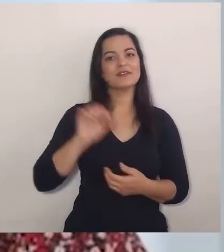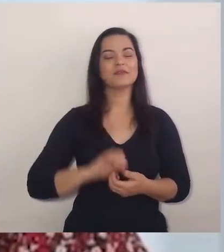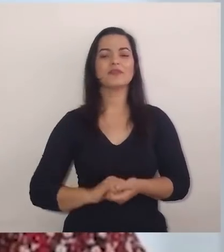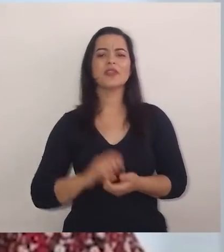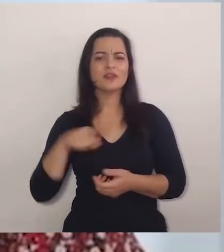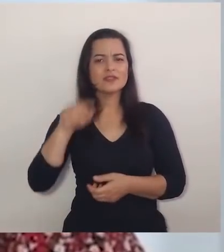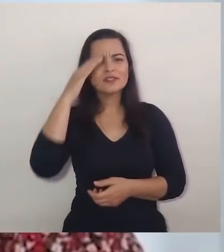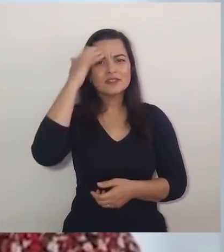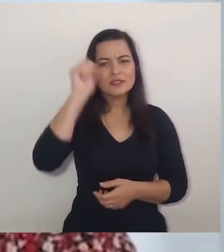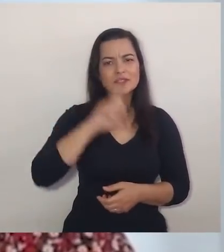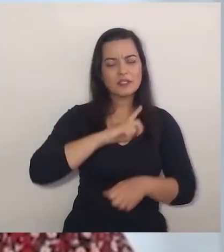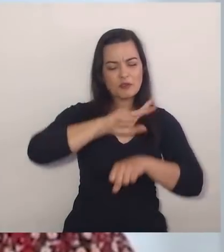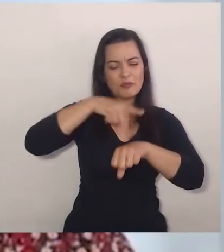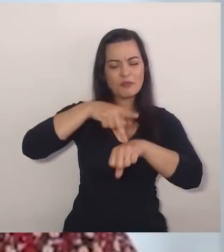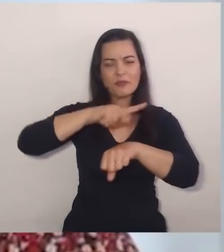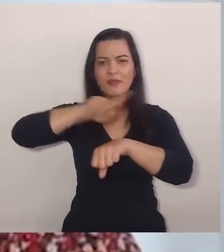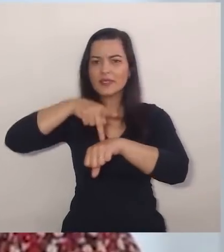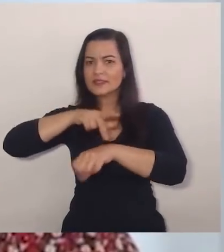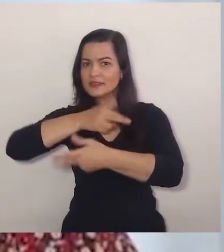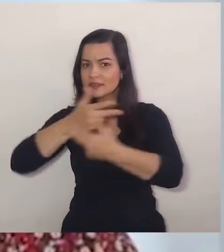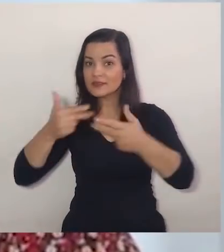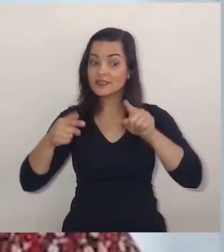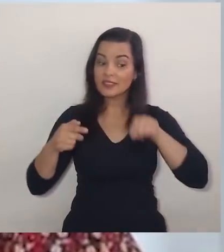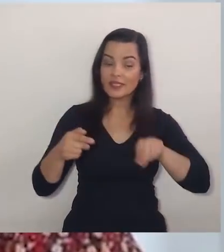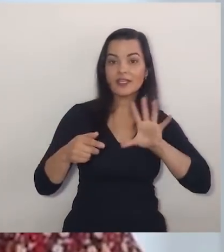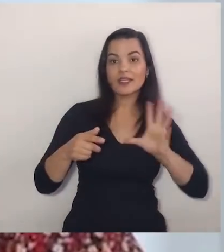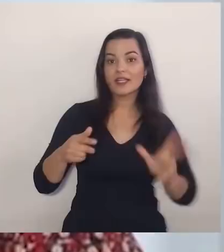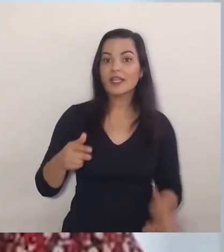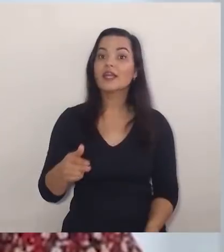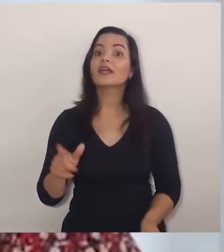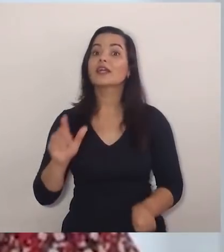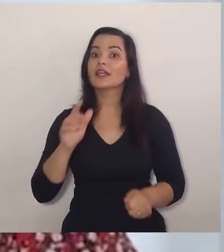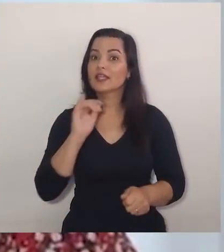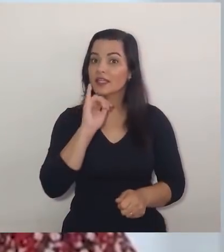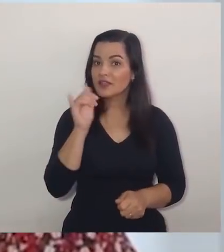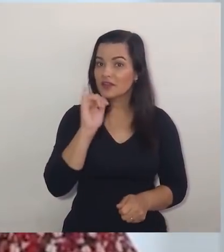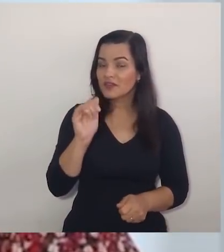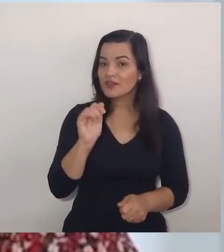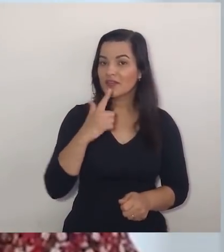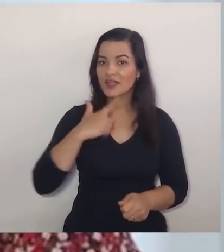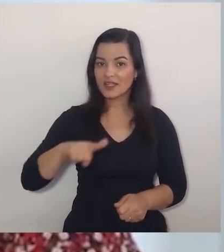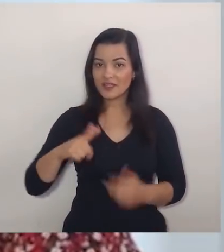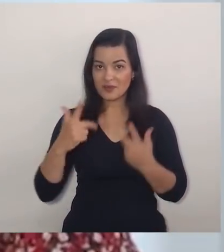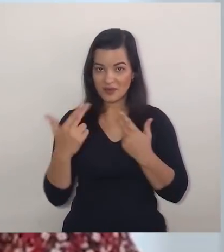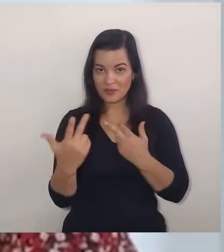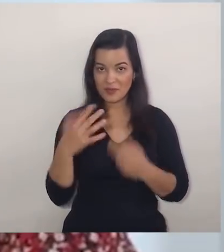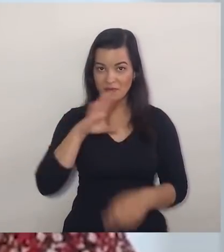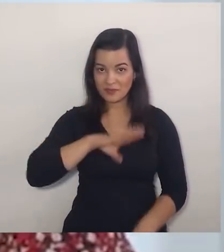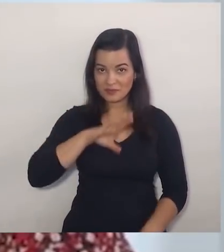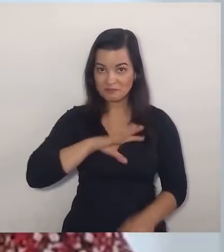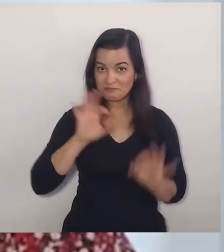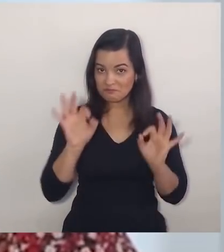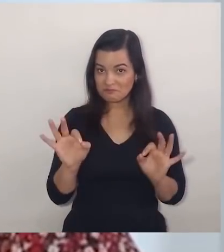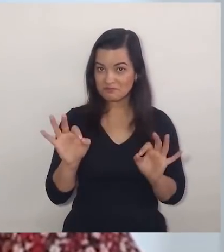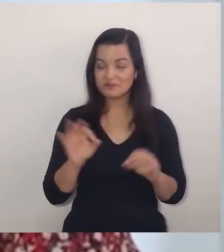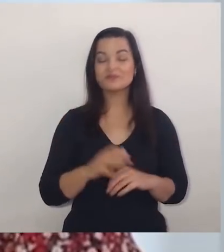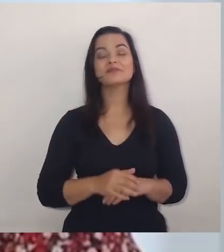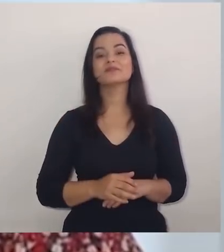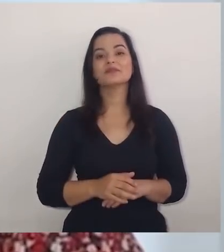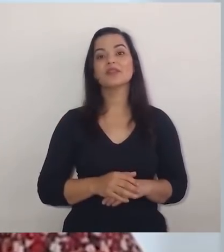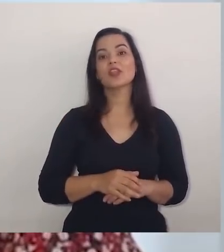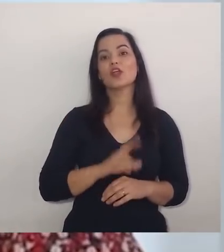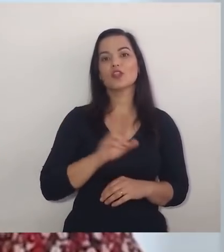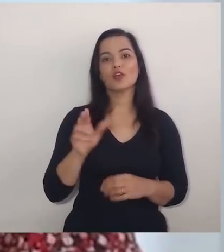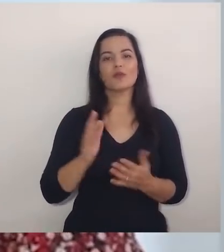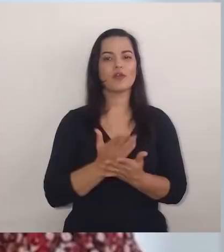sabiam que existem países lá na África que falam a língua portuguesa? Eu vou